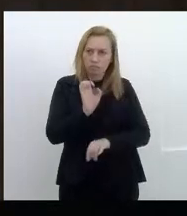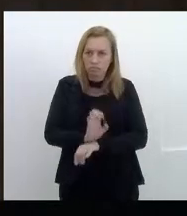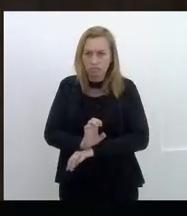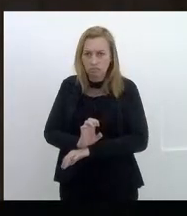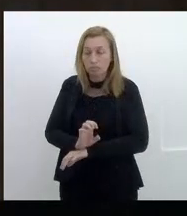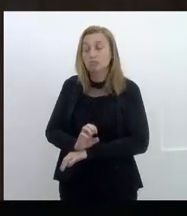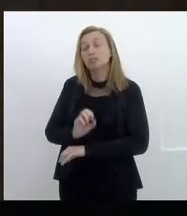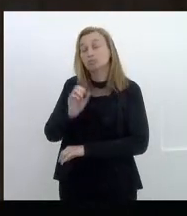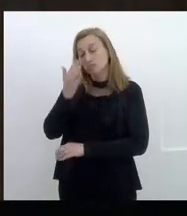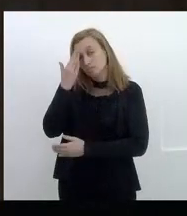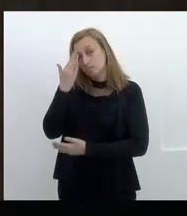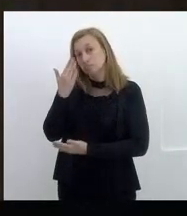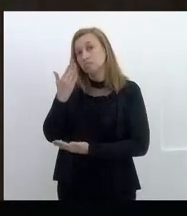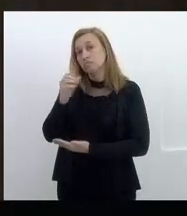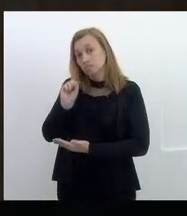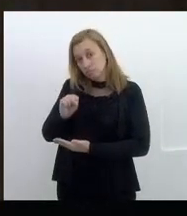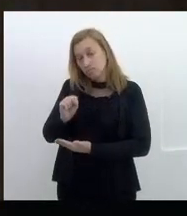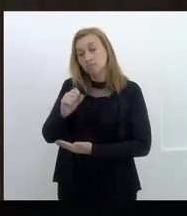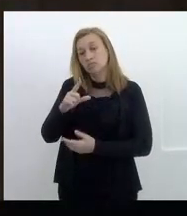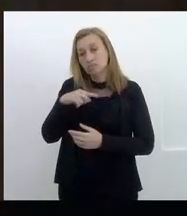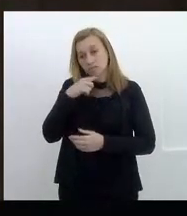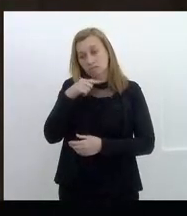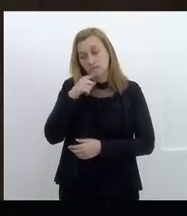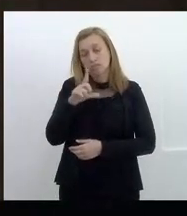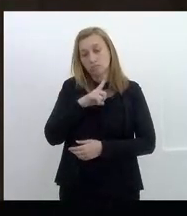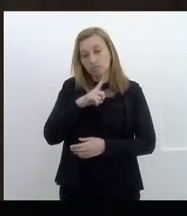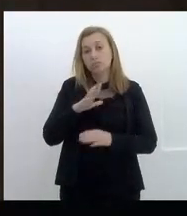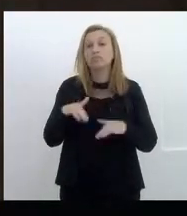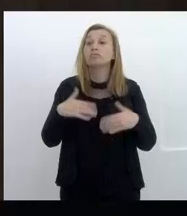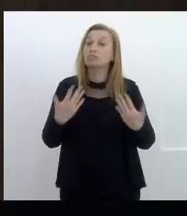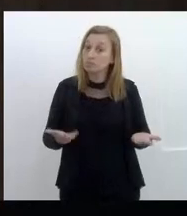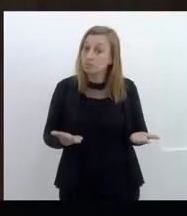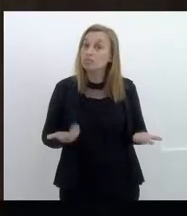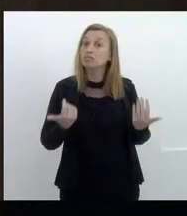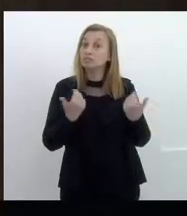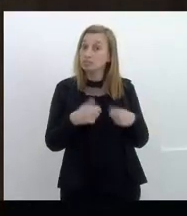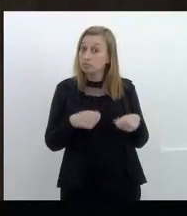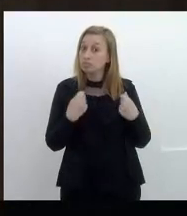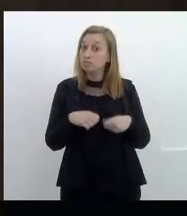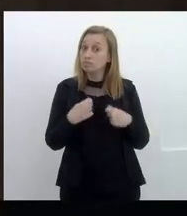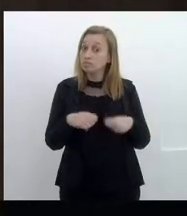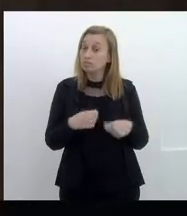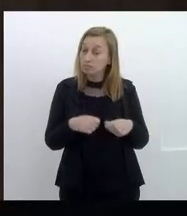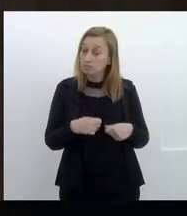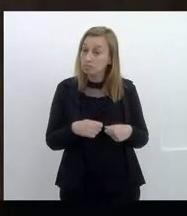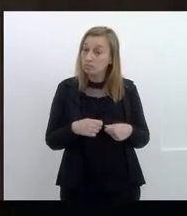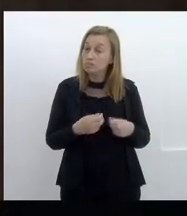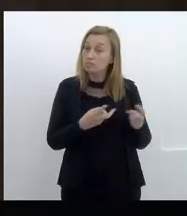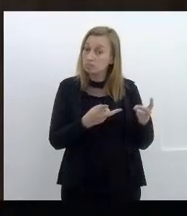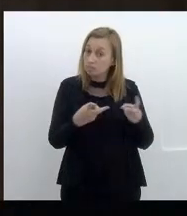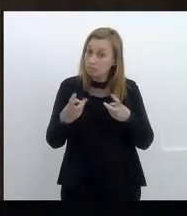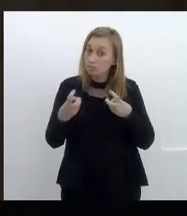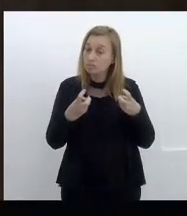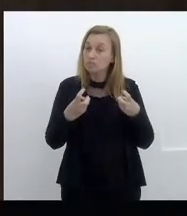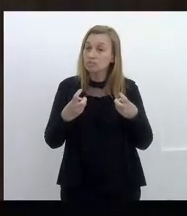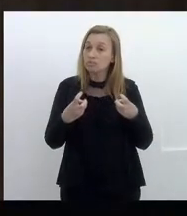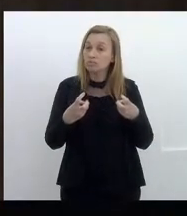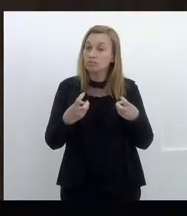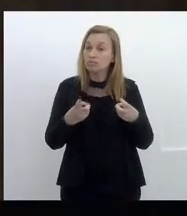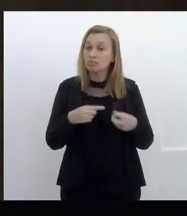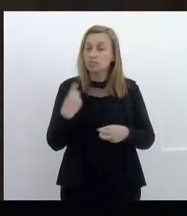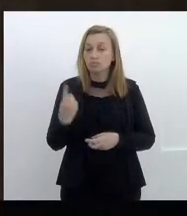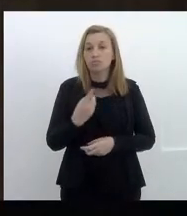Creio que sim temos dúvida e isso então deve ser uma premissa observada pelo